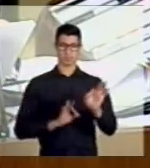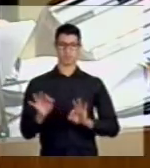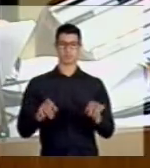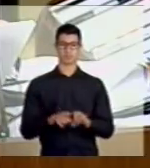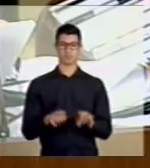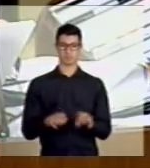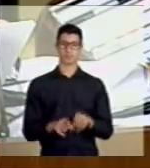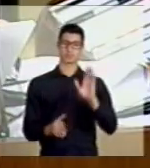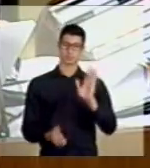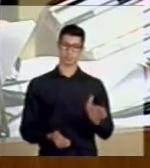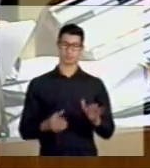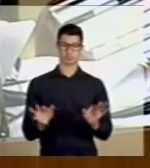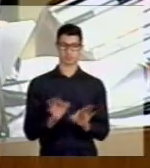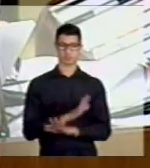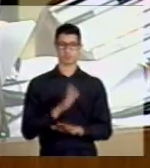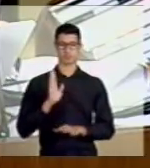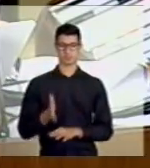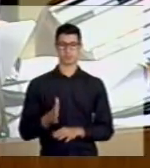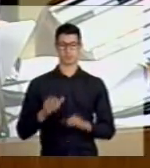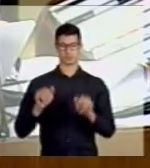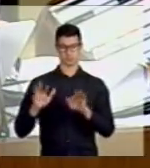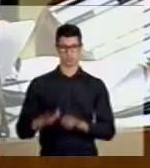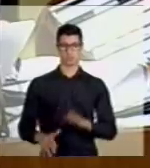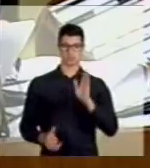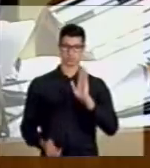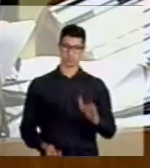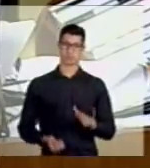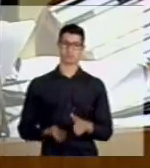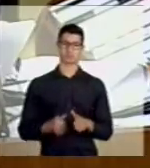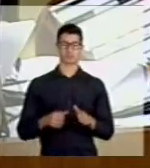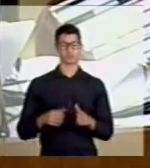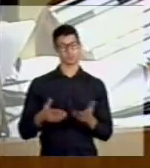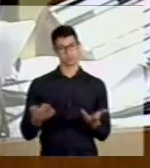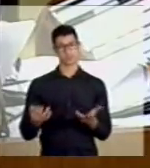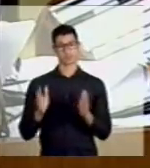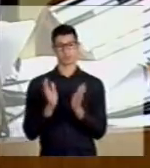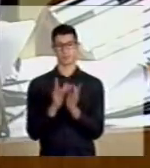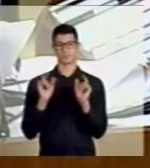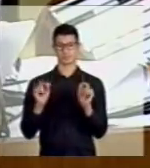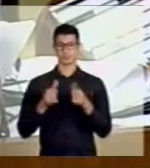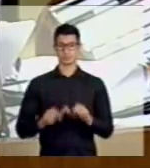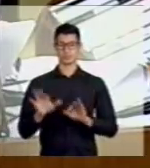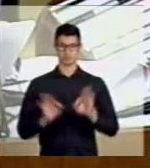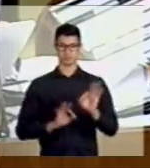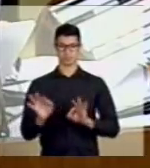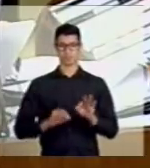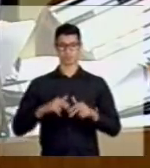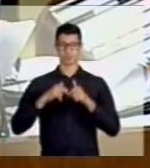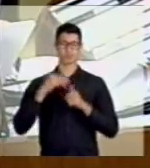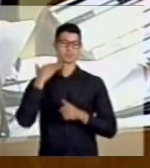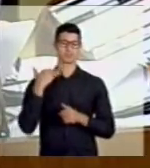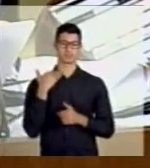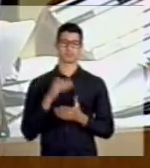também, já está pronta a plataforma digital, claro. Ao par daquela que está sendo preparada pelos bancos,